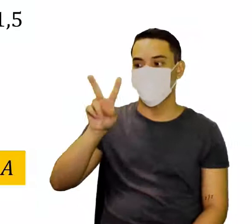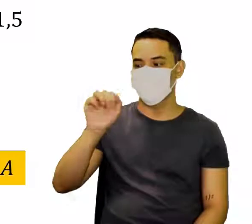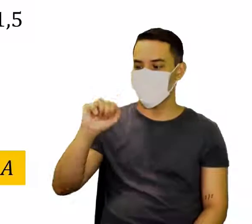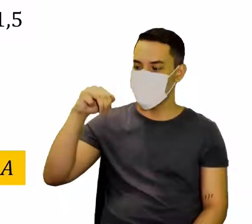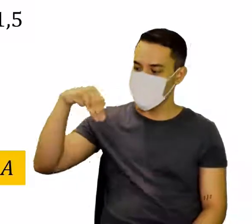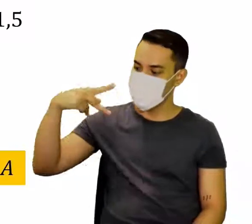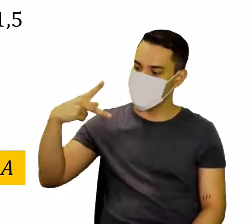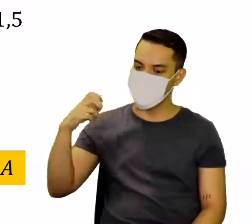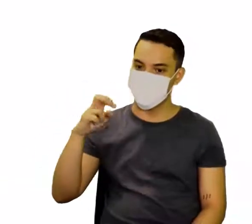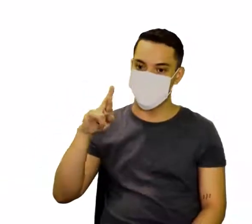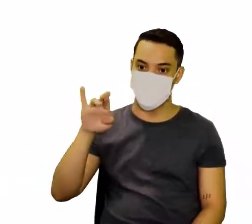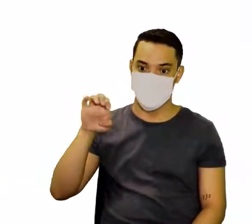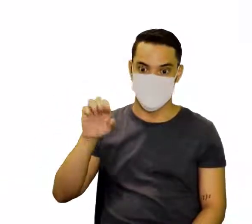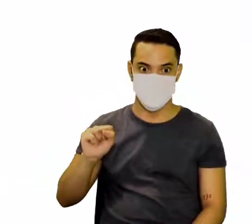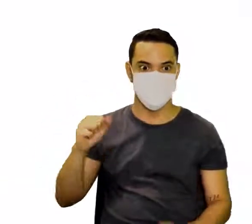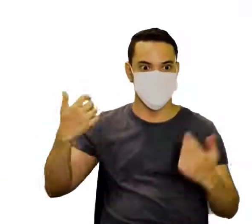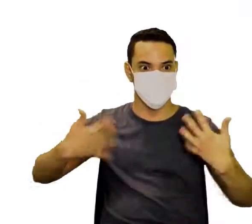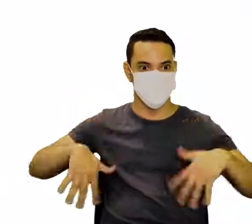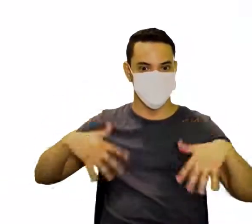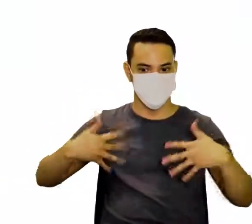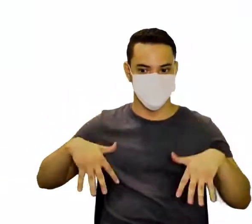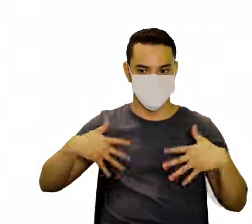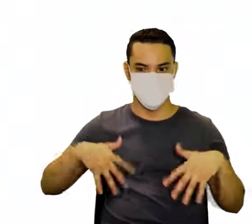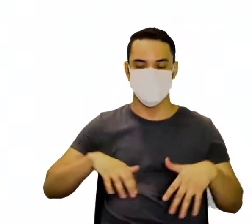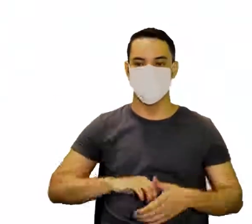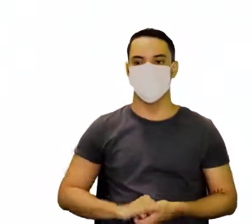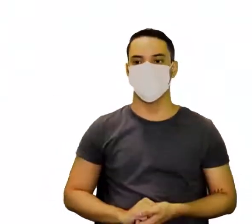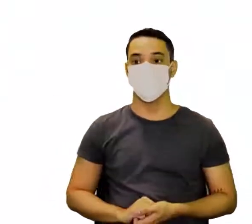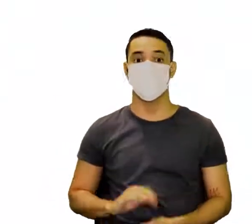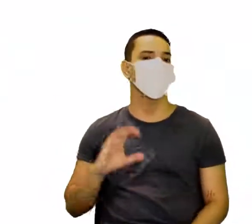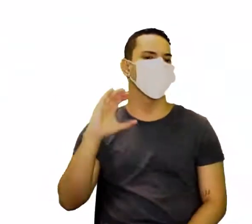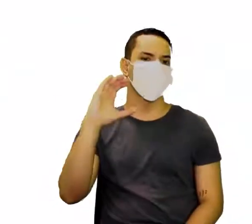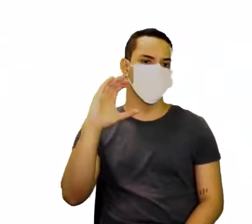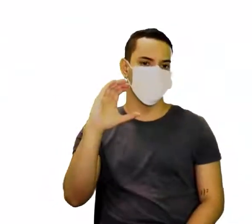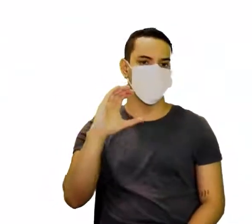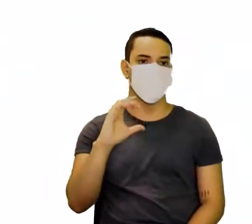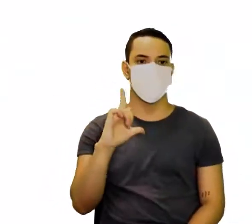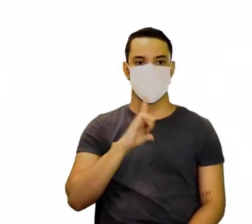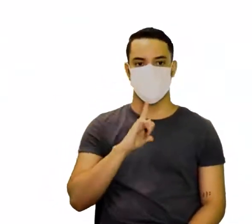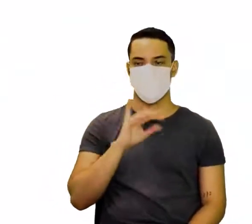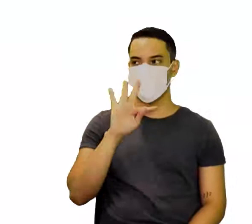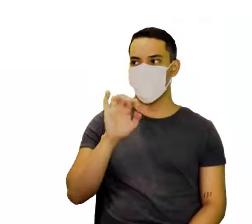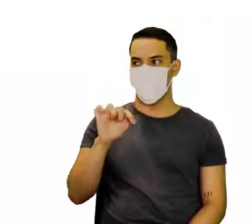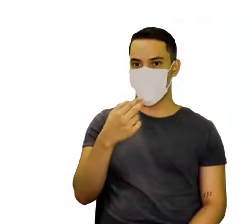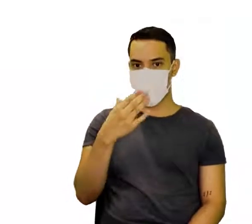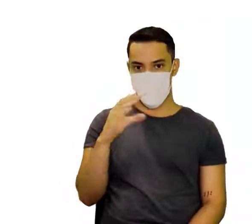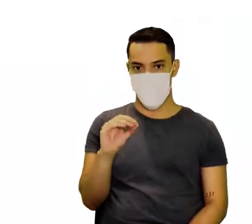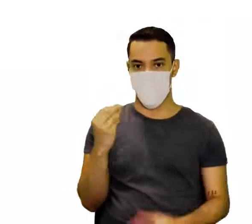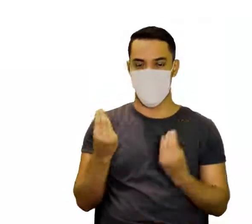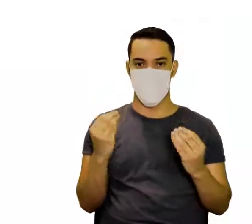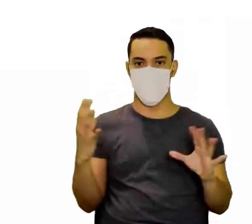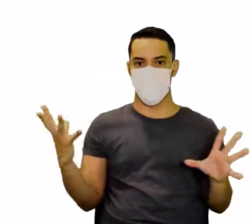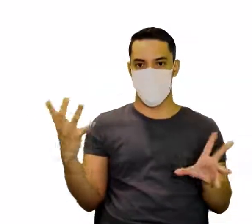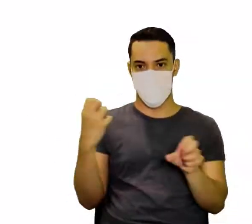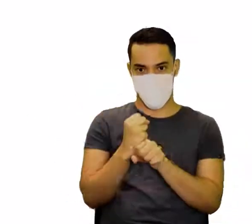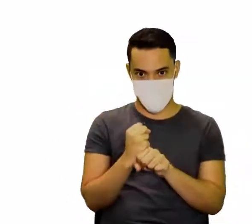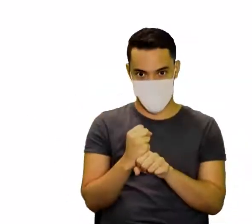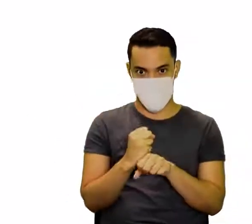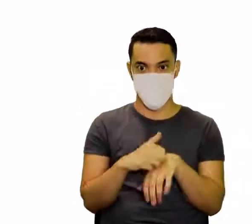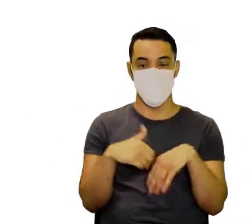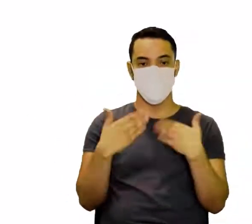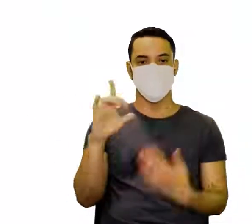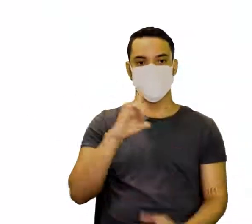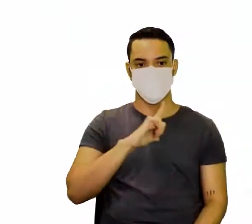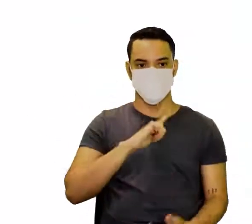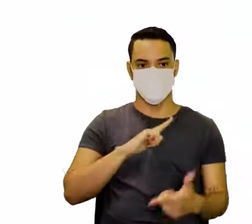De corrente. E a C, a tensão entre os terminais, como é que nós vamos calcular, pessoal? Bom, já tem aqui